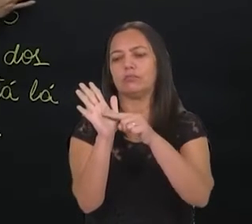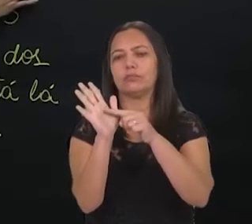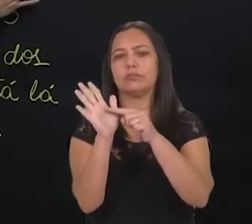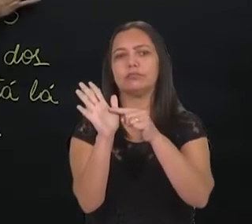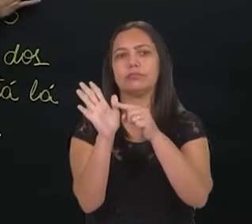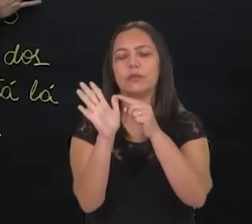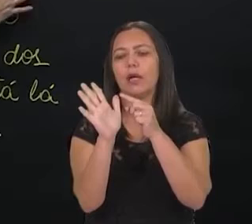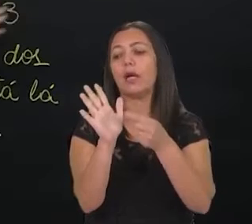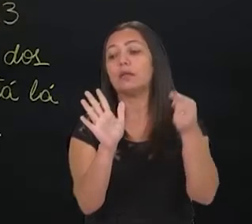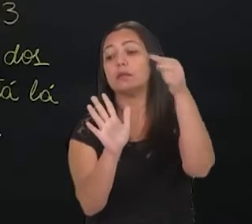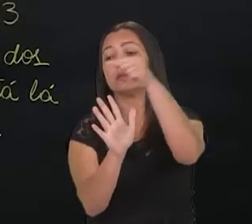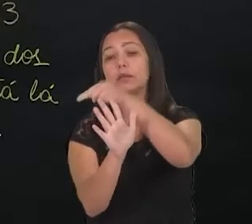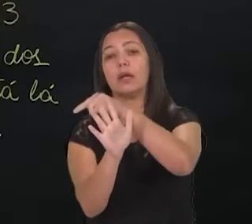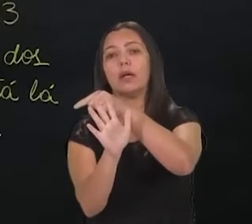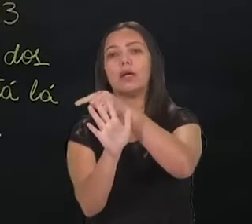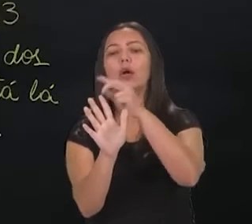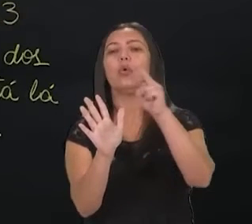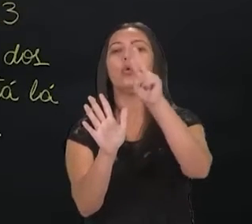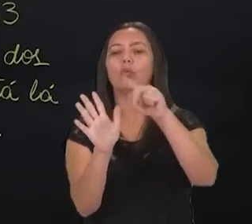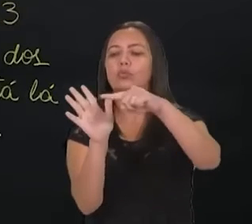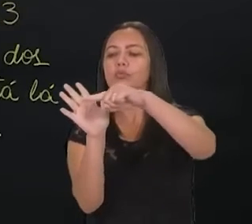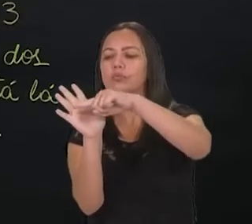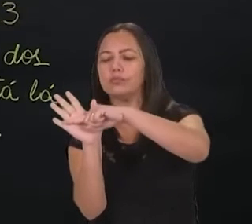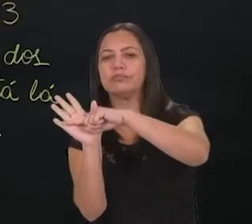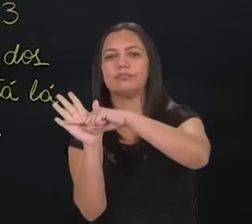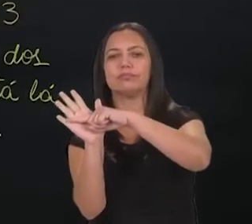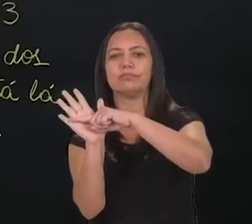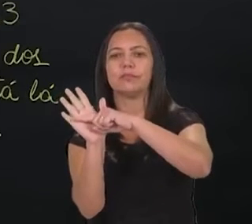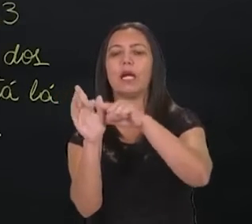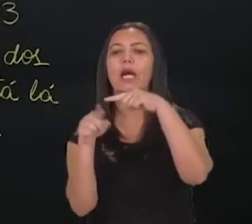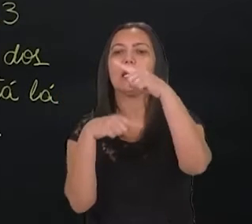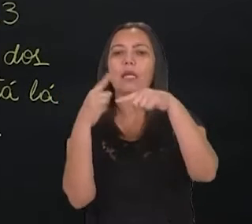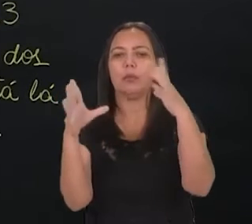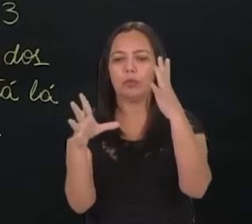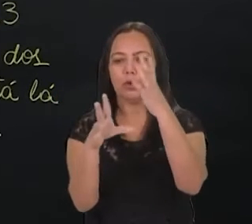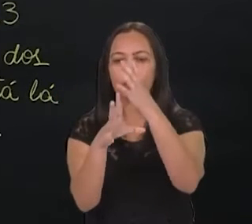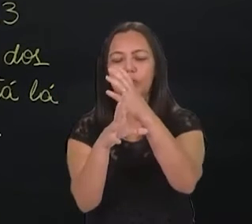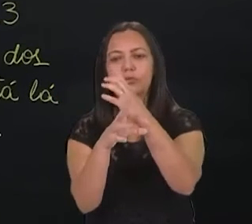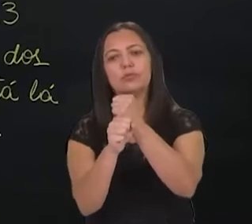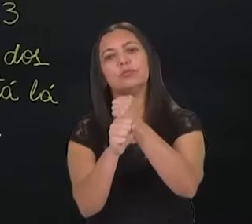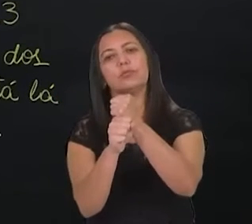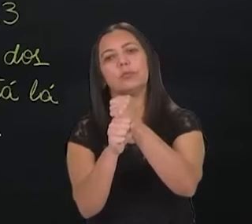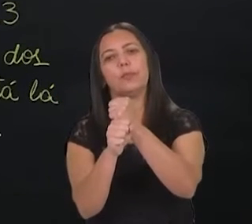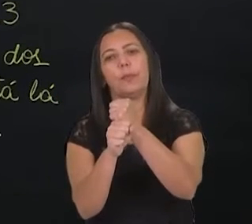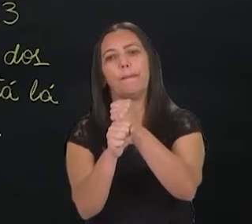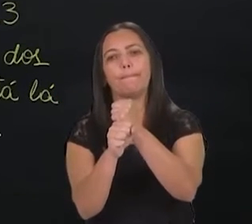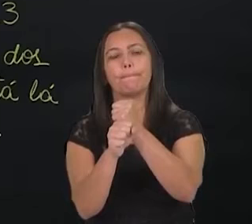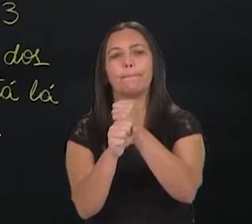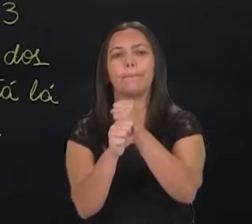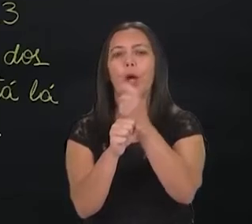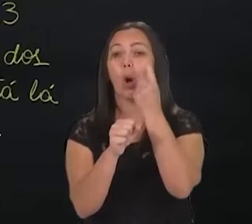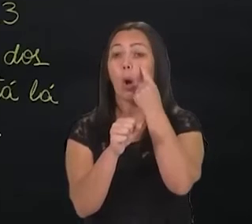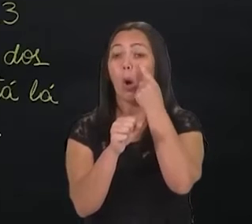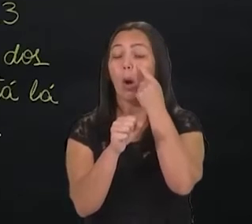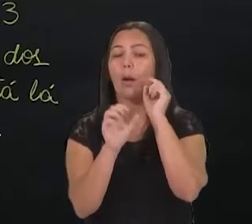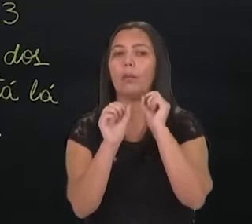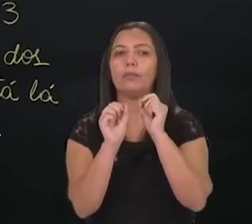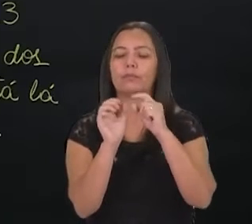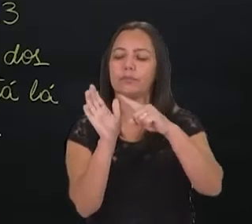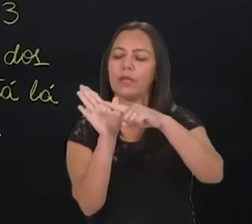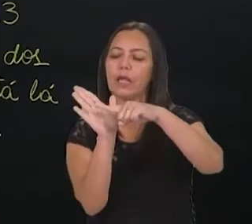repete o sinal na resposta final e automaticamente somaremos esses valores numéricos. Então, olha